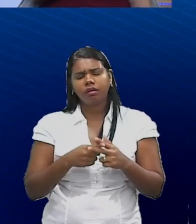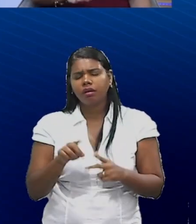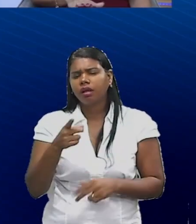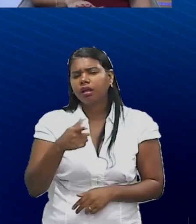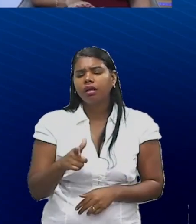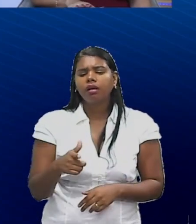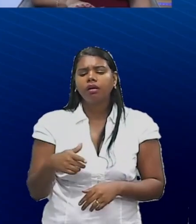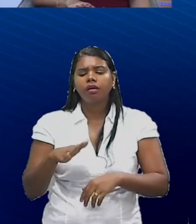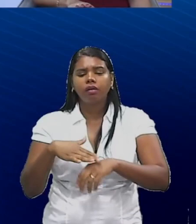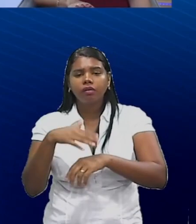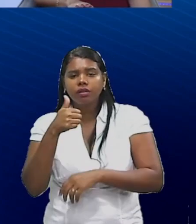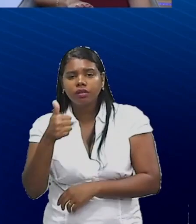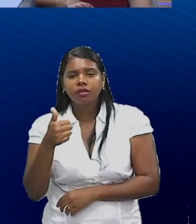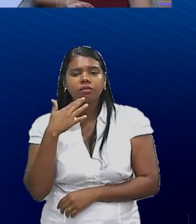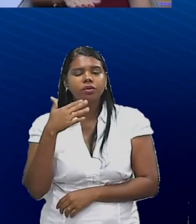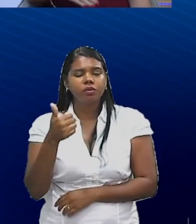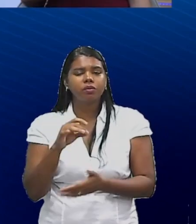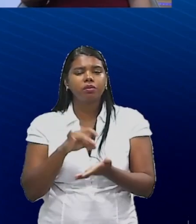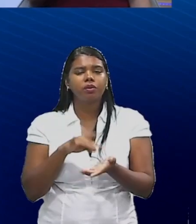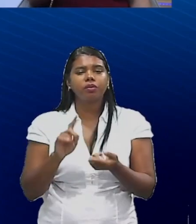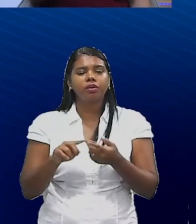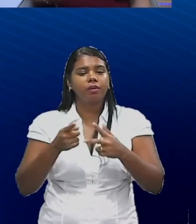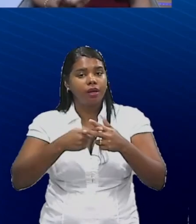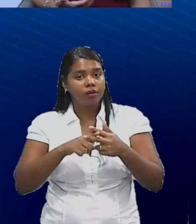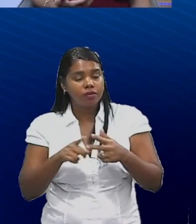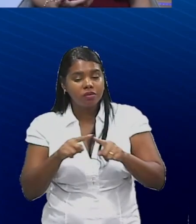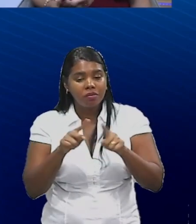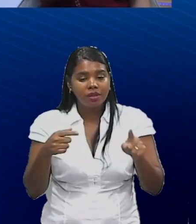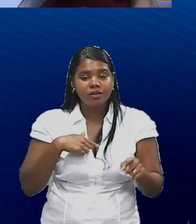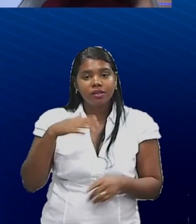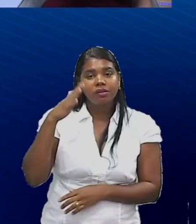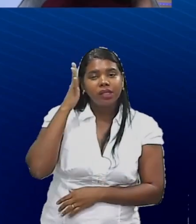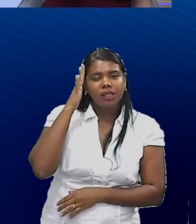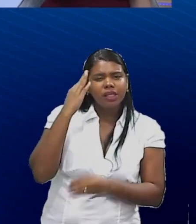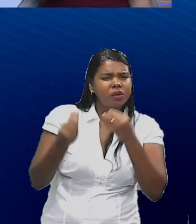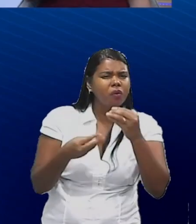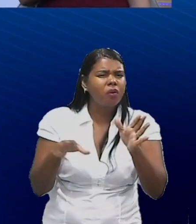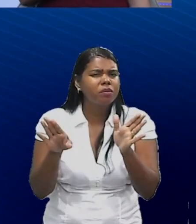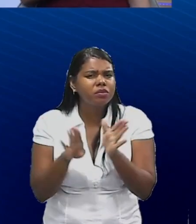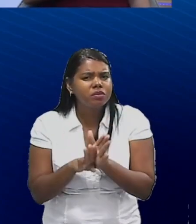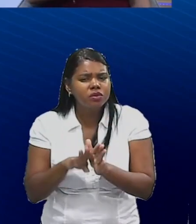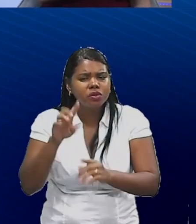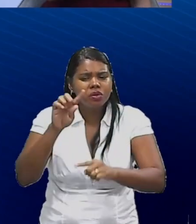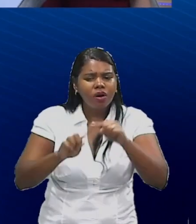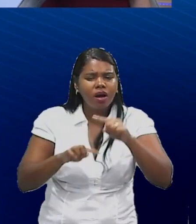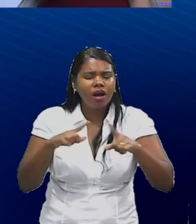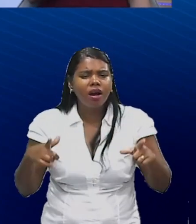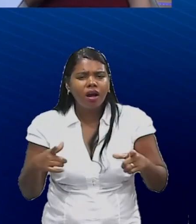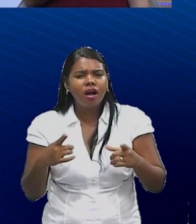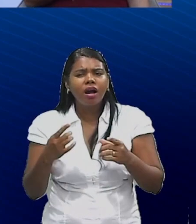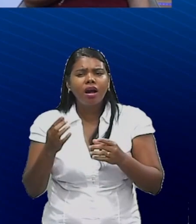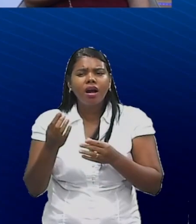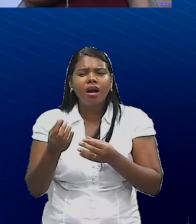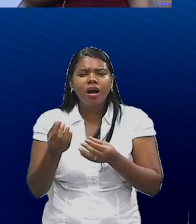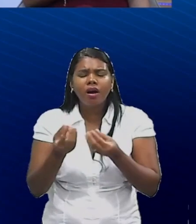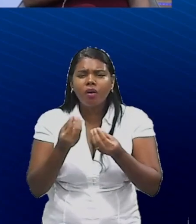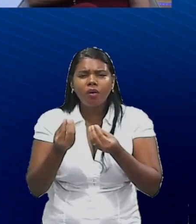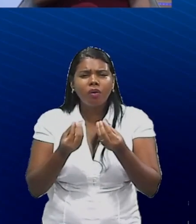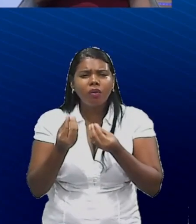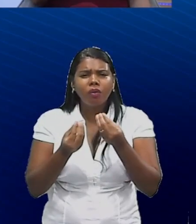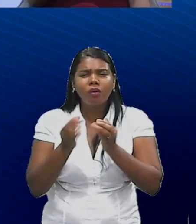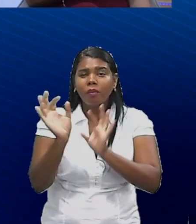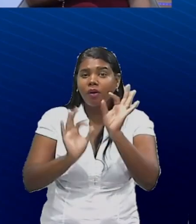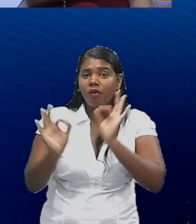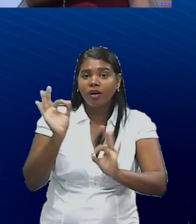Eu vou ser muito bom na manutenção, mas eu tenho que entender como chega a matéria-prima, como é montado o produto, ou